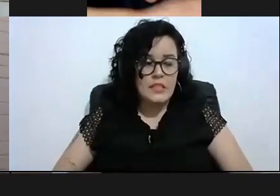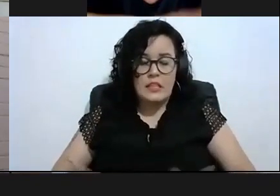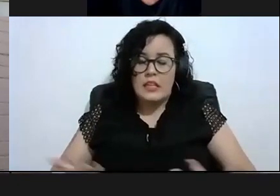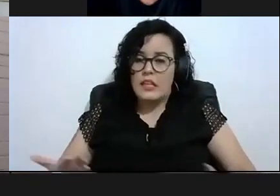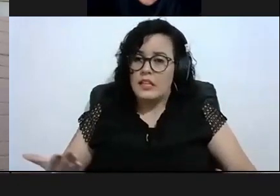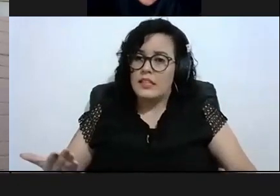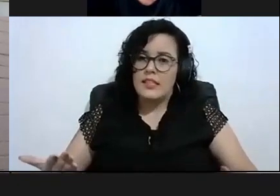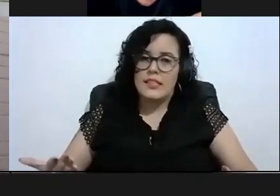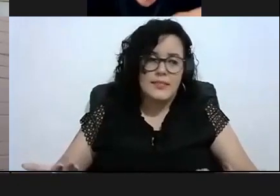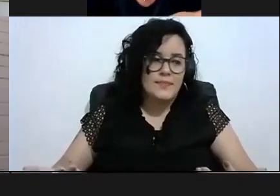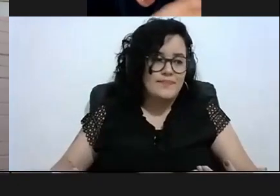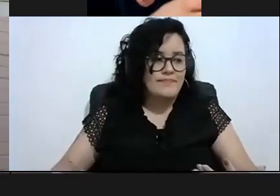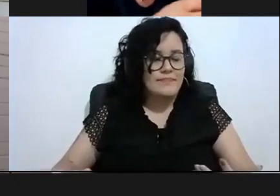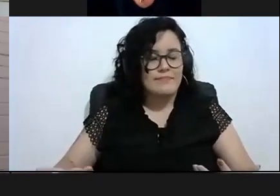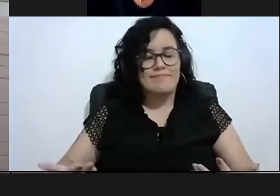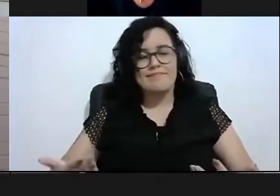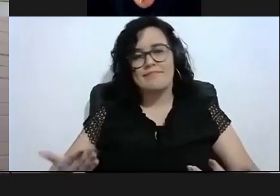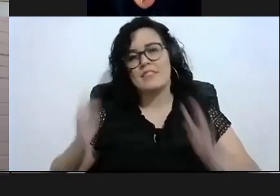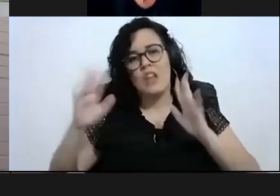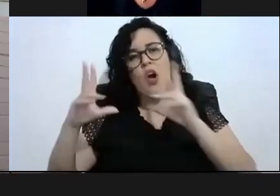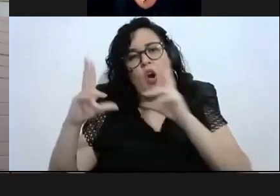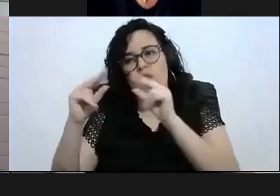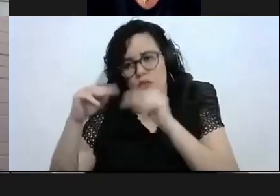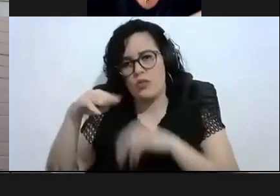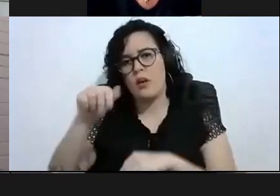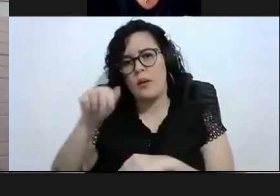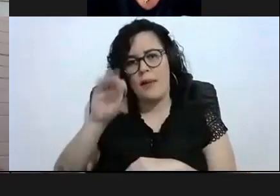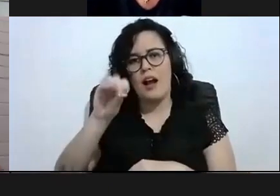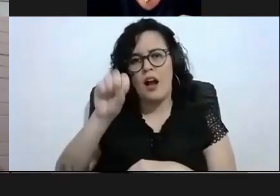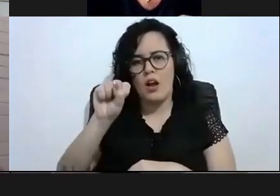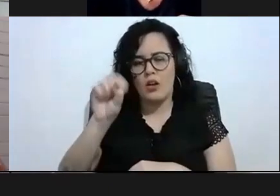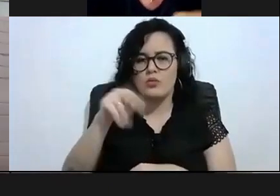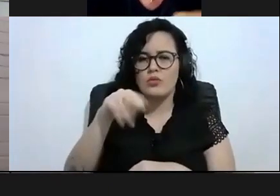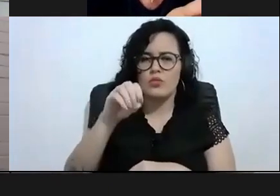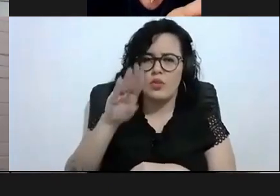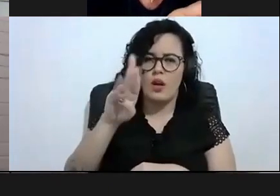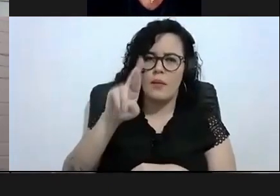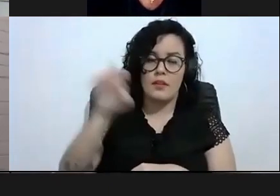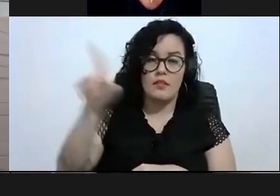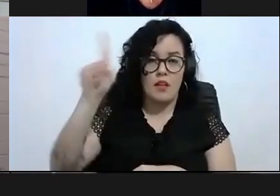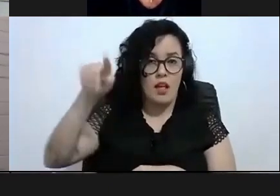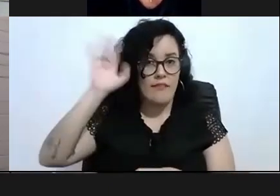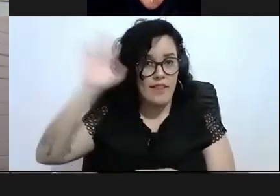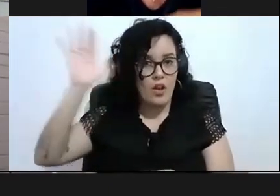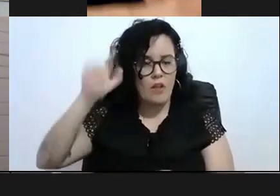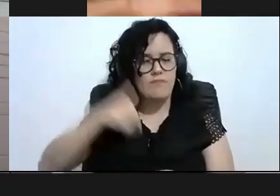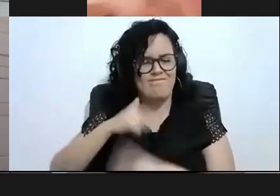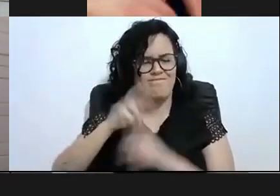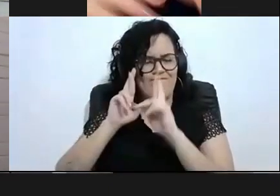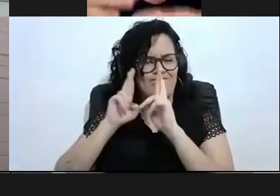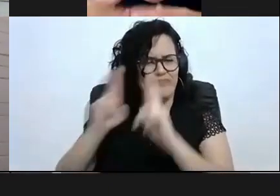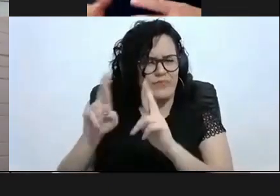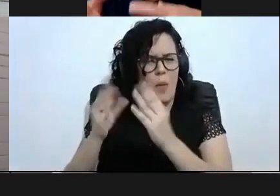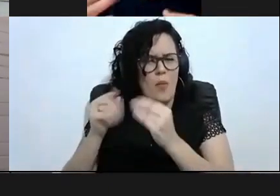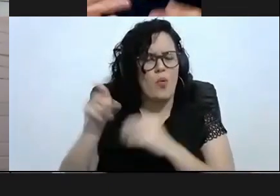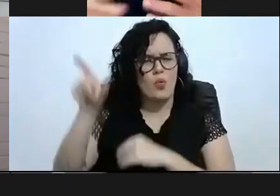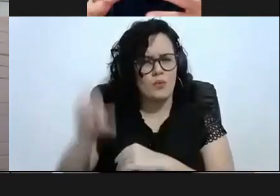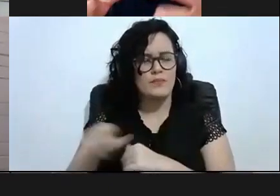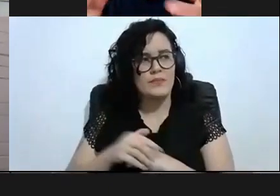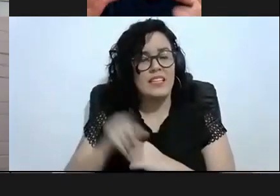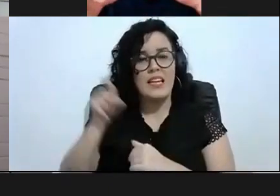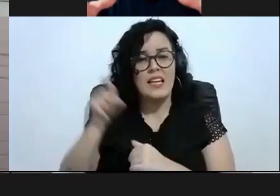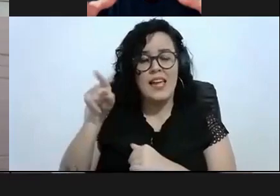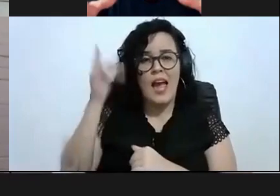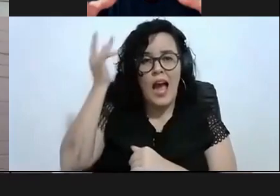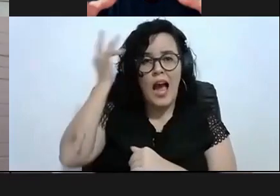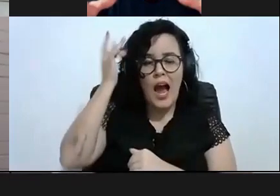a gente falou com o Marcos Nobre, que é um filósofo que eu respeito muito, e ele acha que